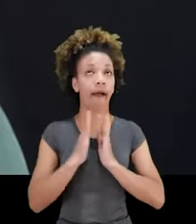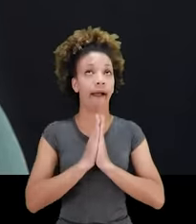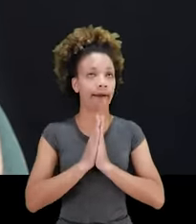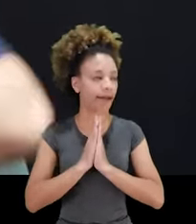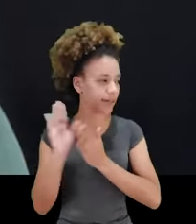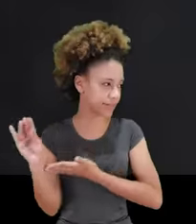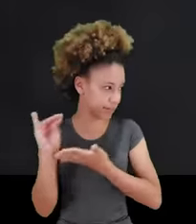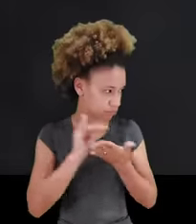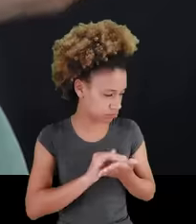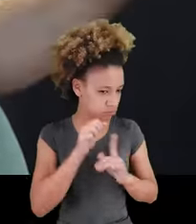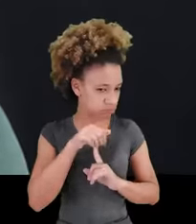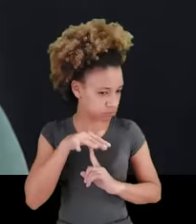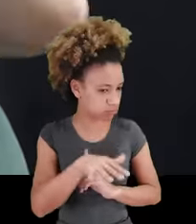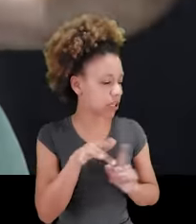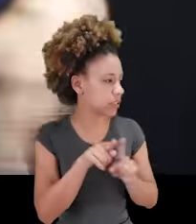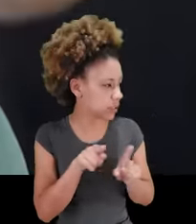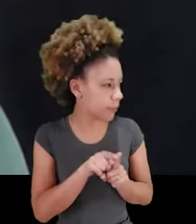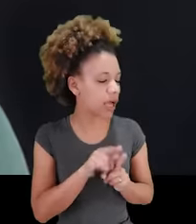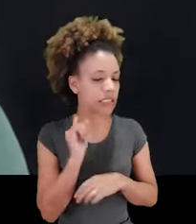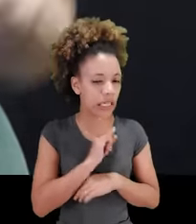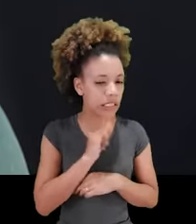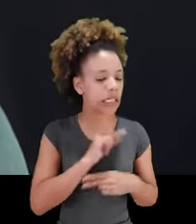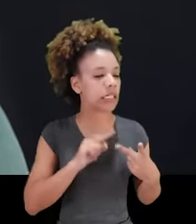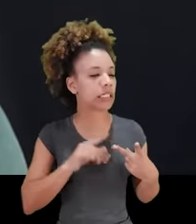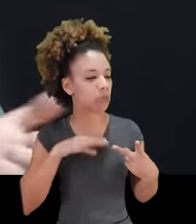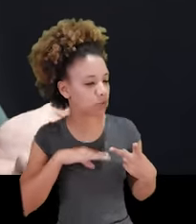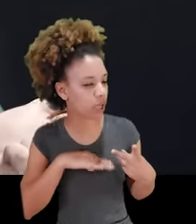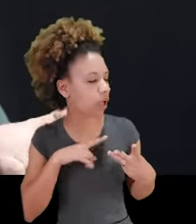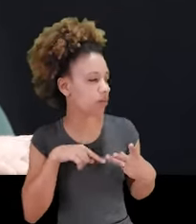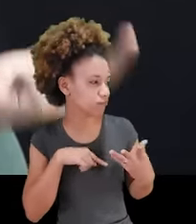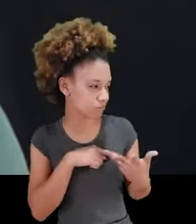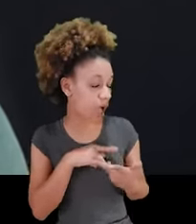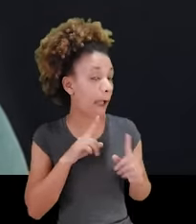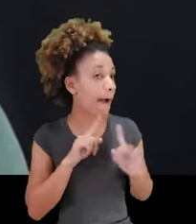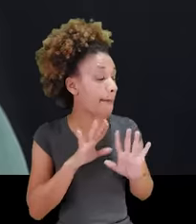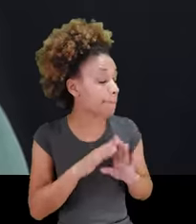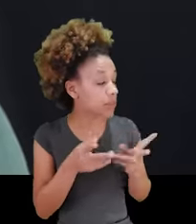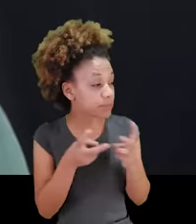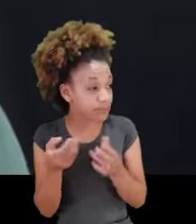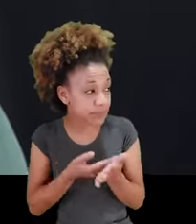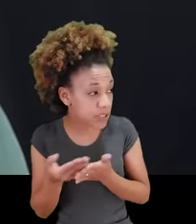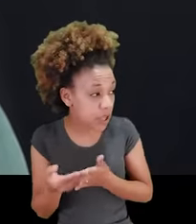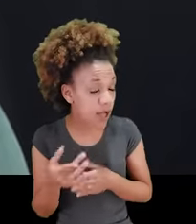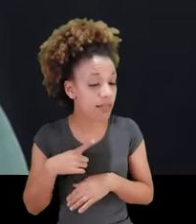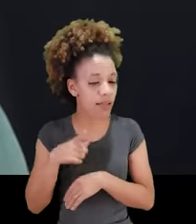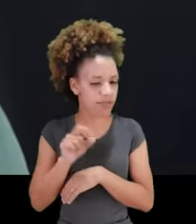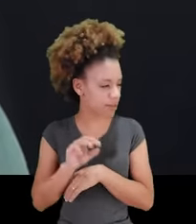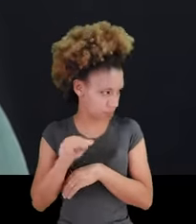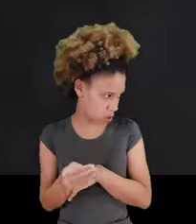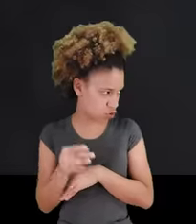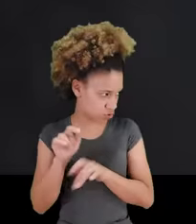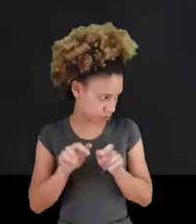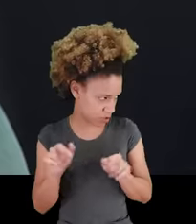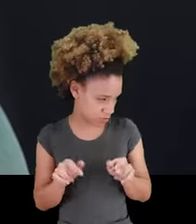graças a colonizações, claro, né? Italiana, portuguesa e tal. E eu começo a perceber o seguinte: vocês têm 10 milhões, né, de